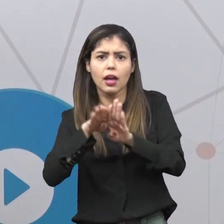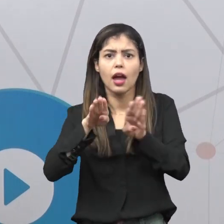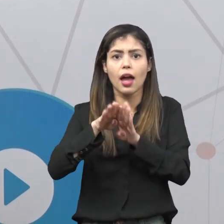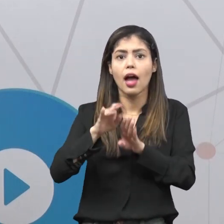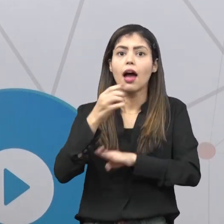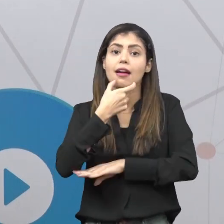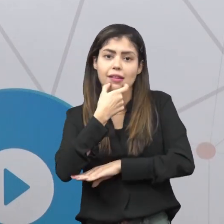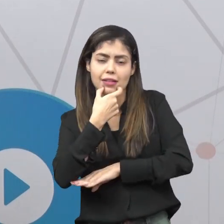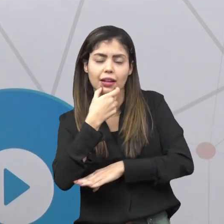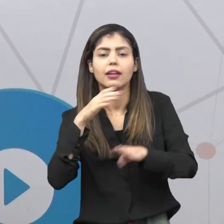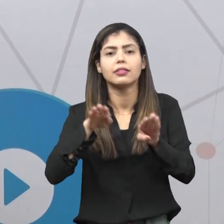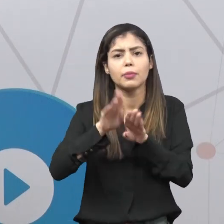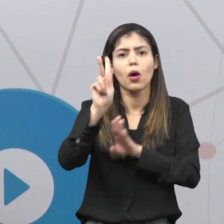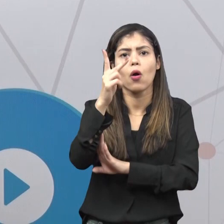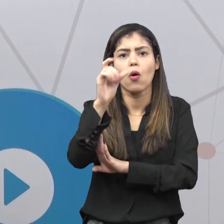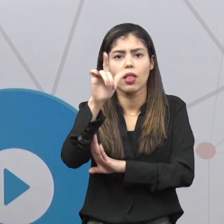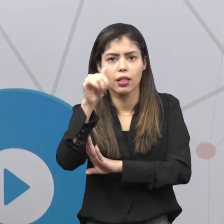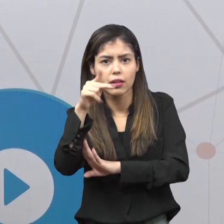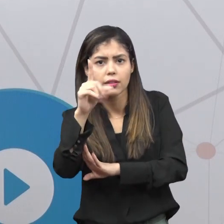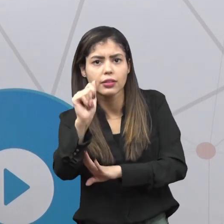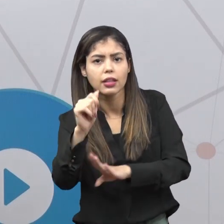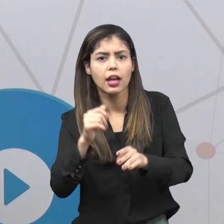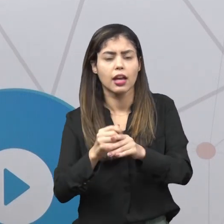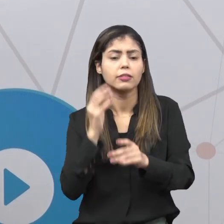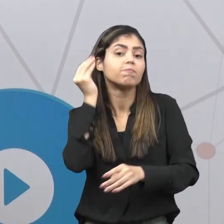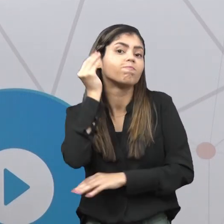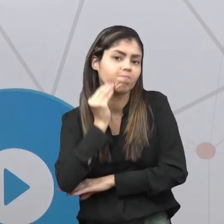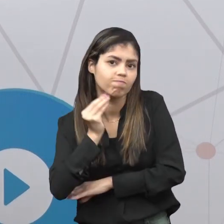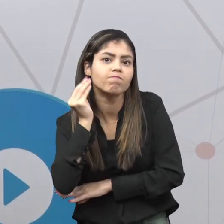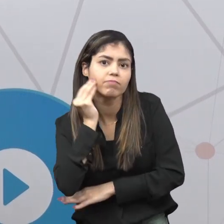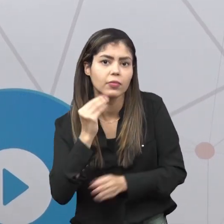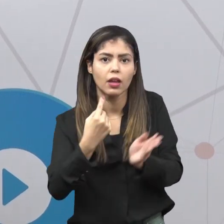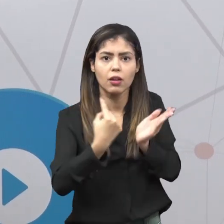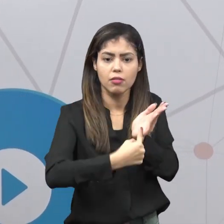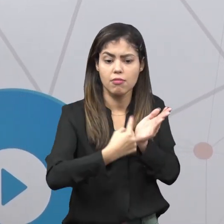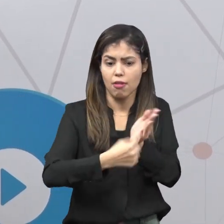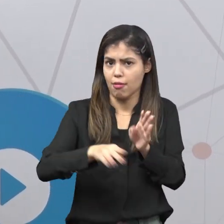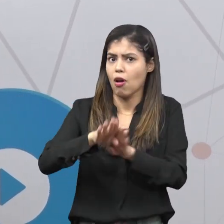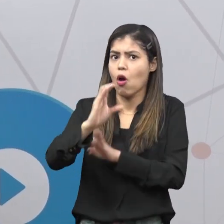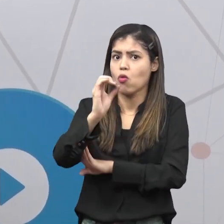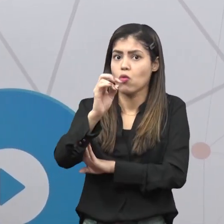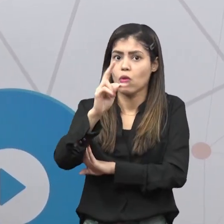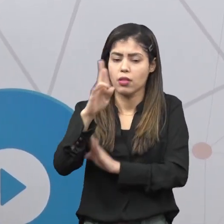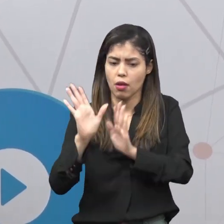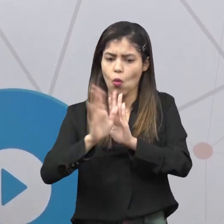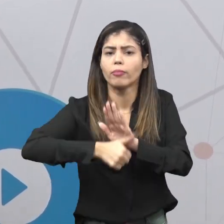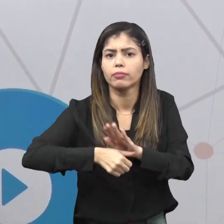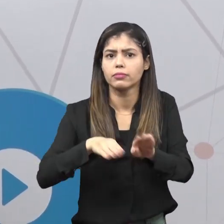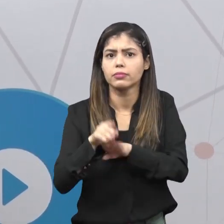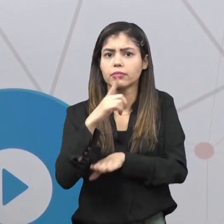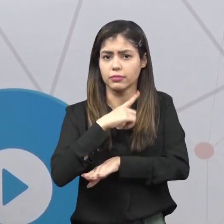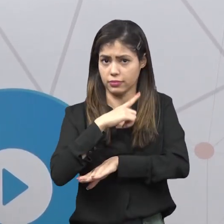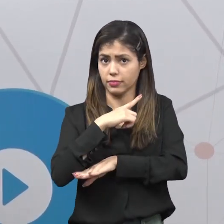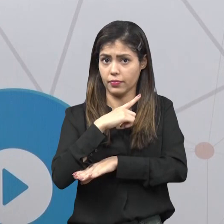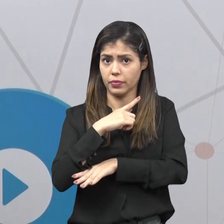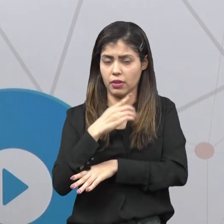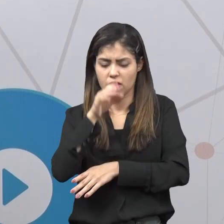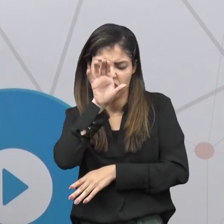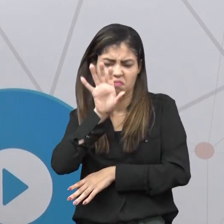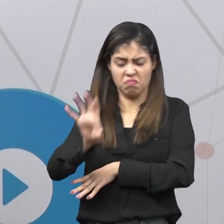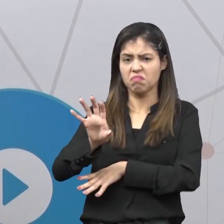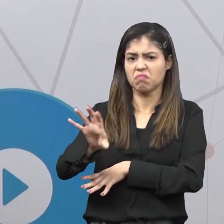Holanda, elas tentavam aí fazer um contrabando aí nessas terras. Então a gente tem esse